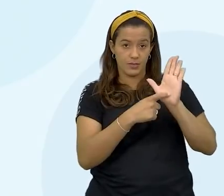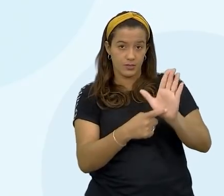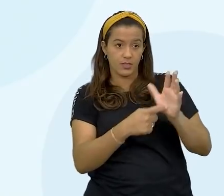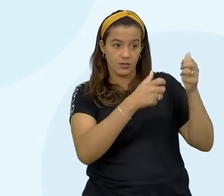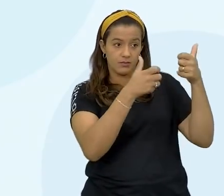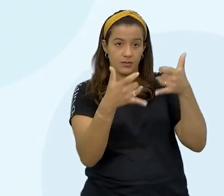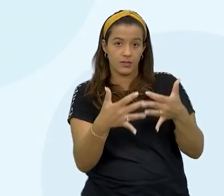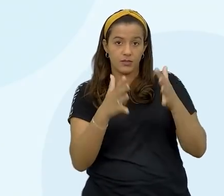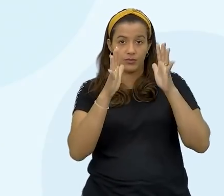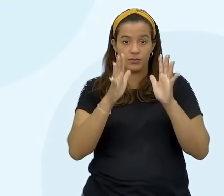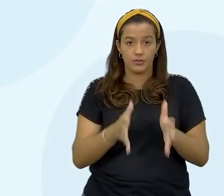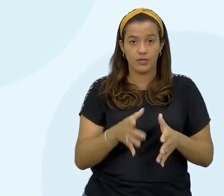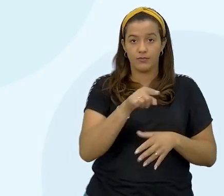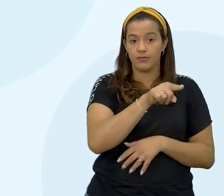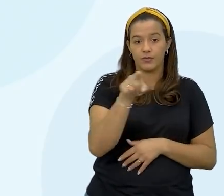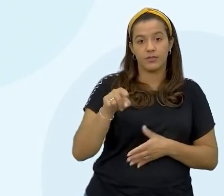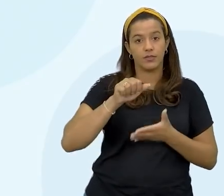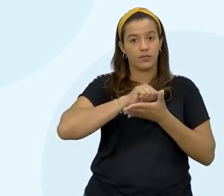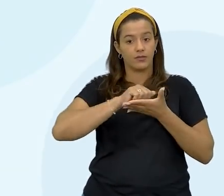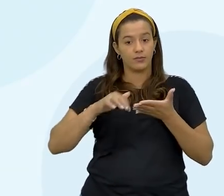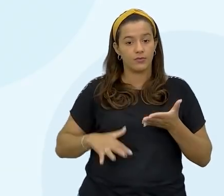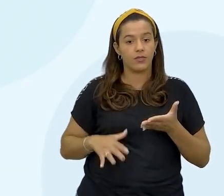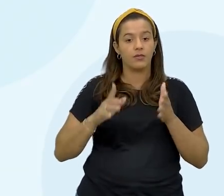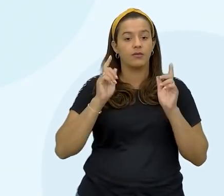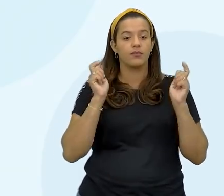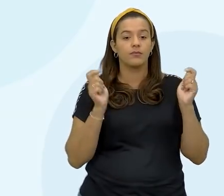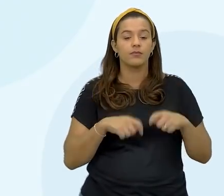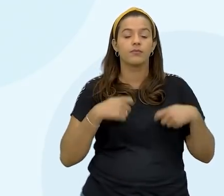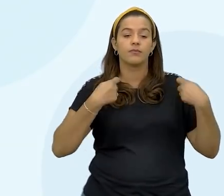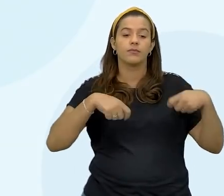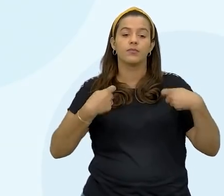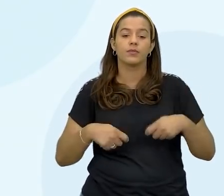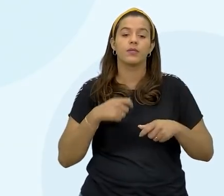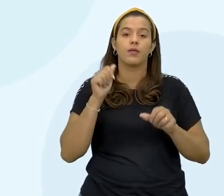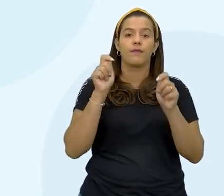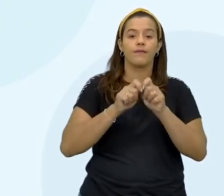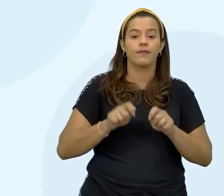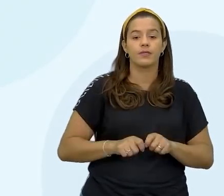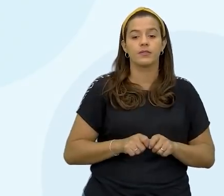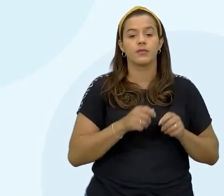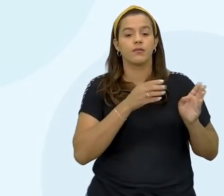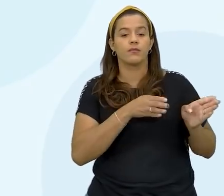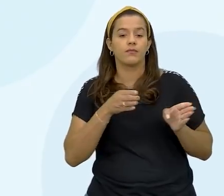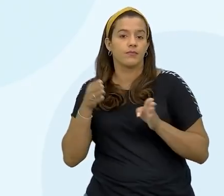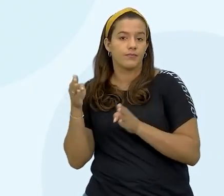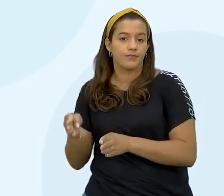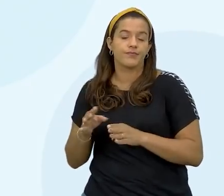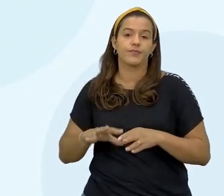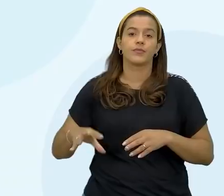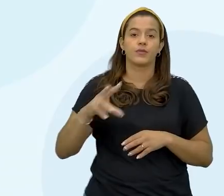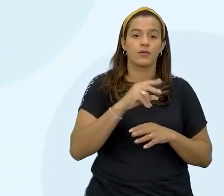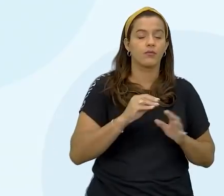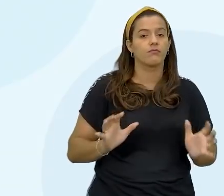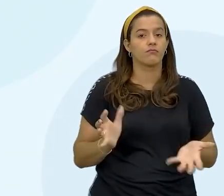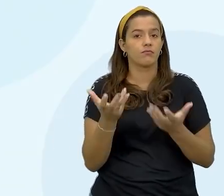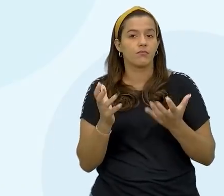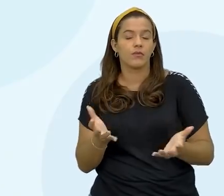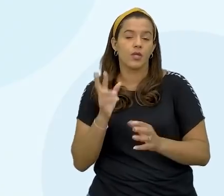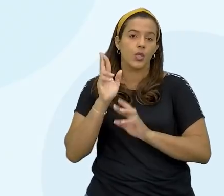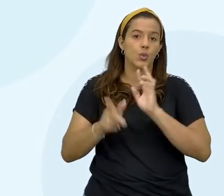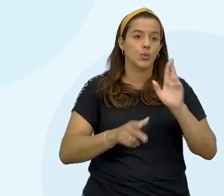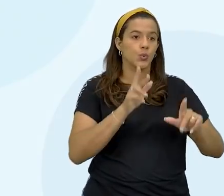as atividades realizadas sejam diversificadas, envolvendo metodologias ativas, mobilizando diferentes